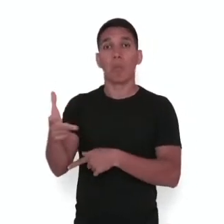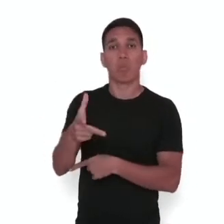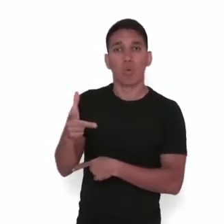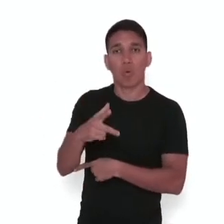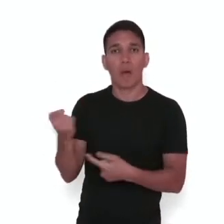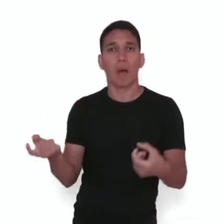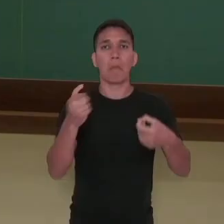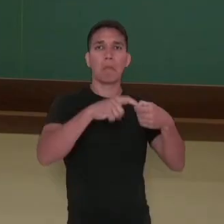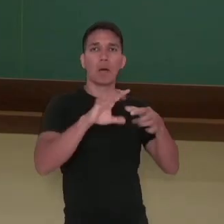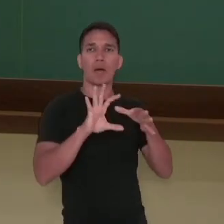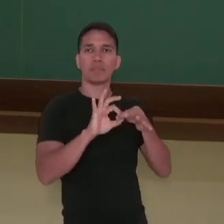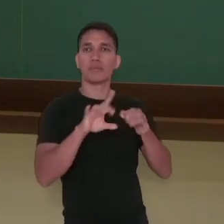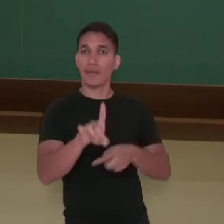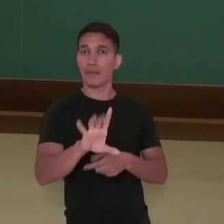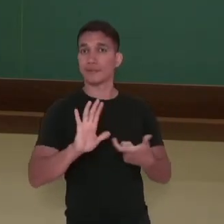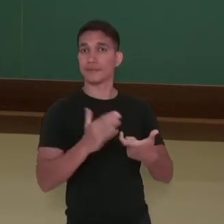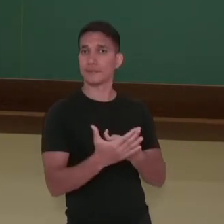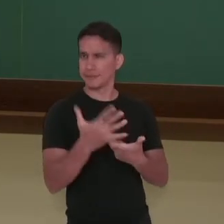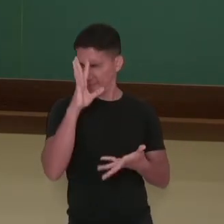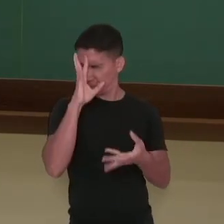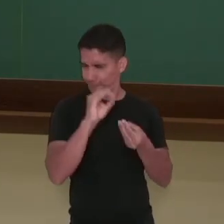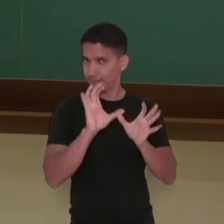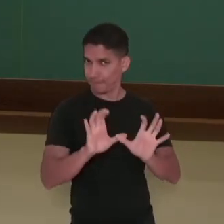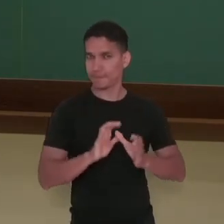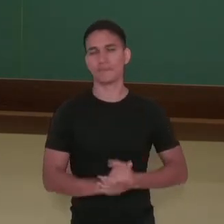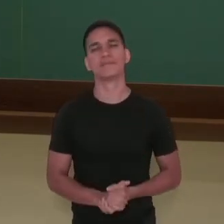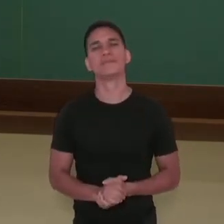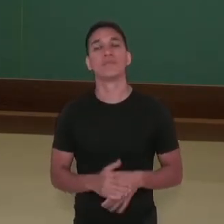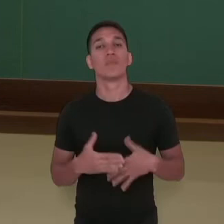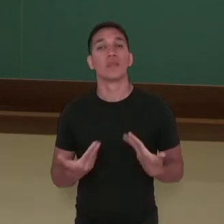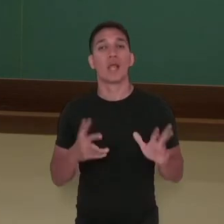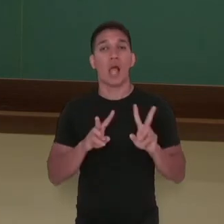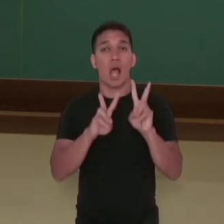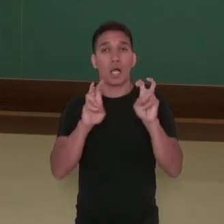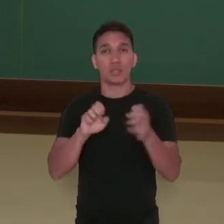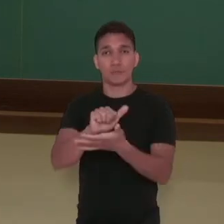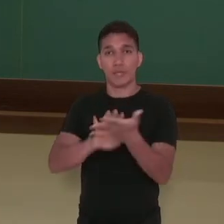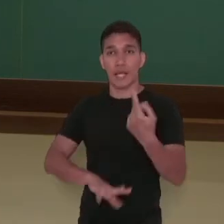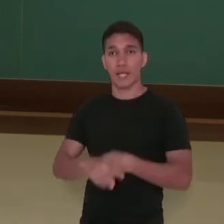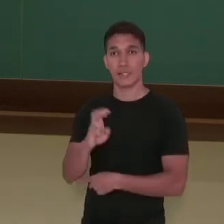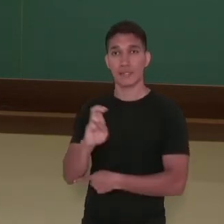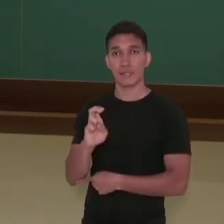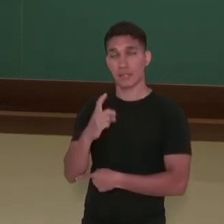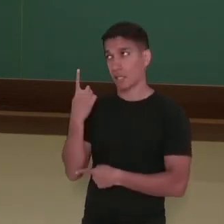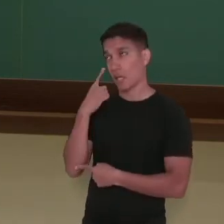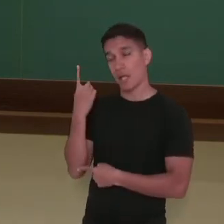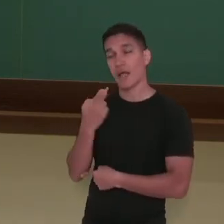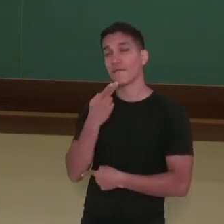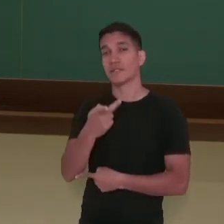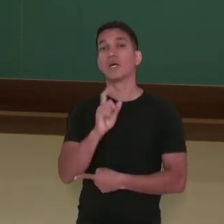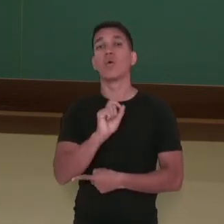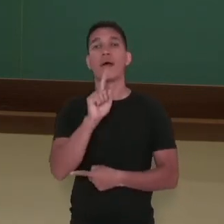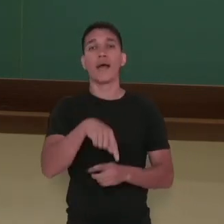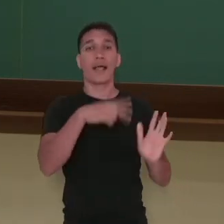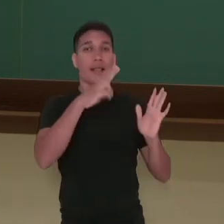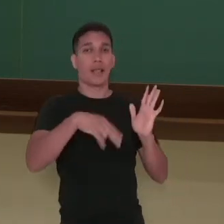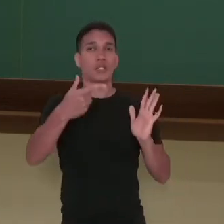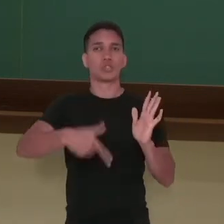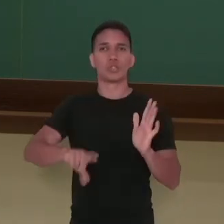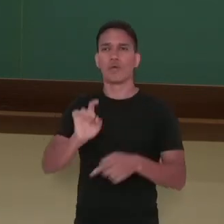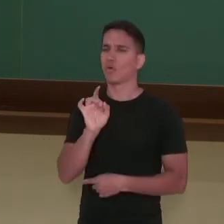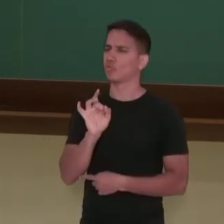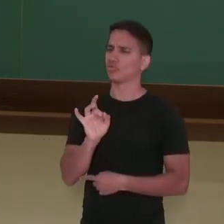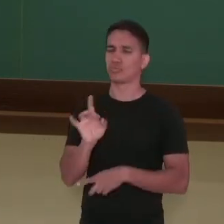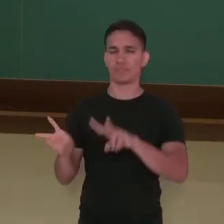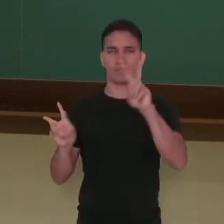trecho. Entendido? Na questão 5, temos o releia. Só uma pessoa que reúne